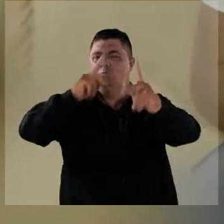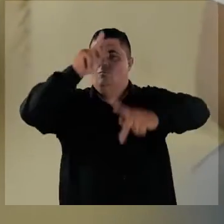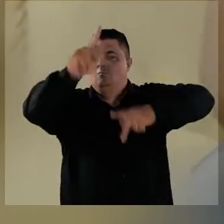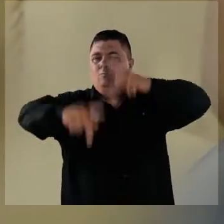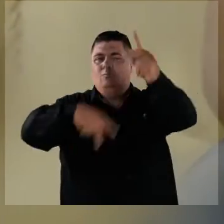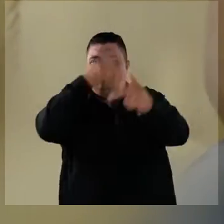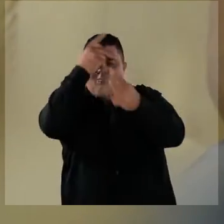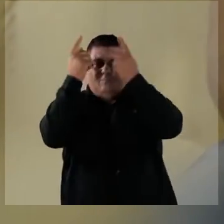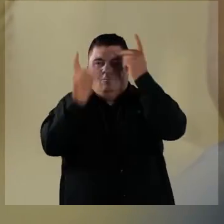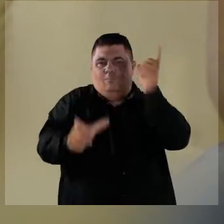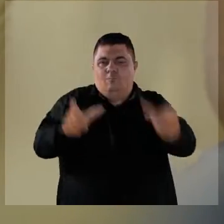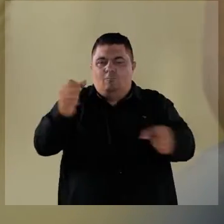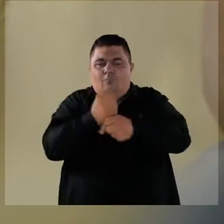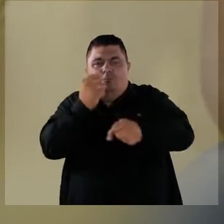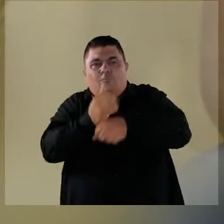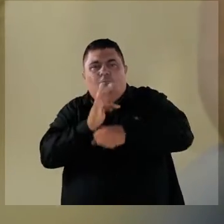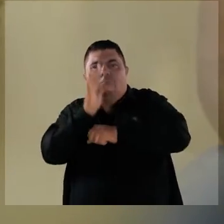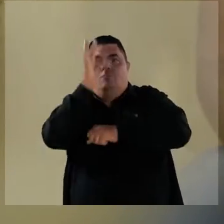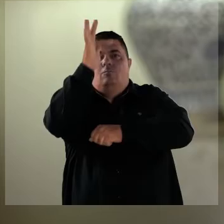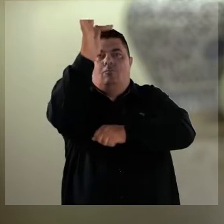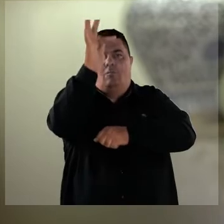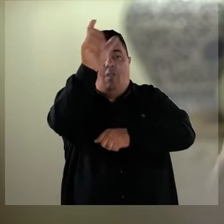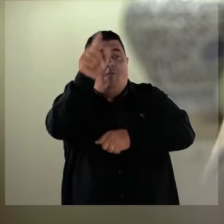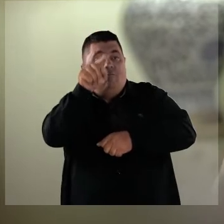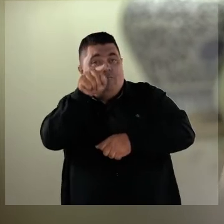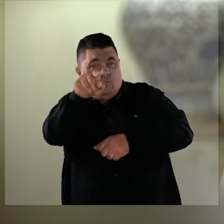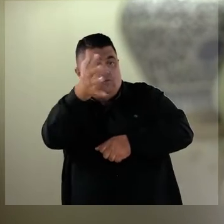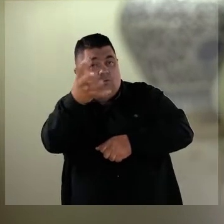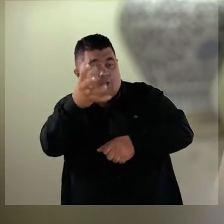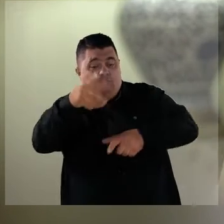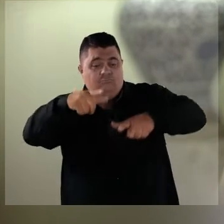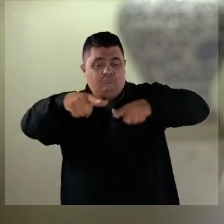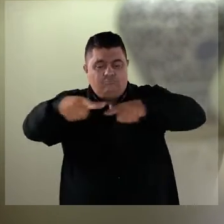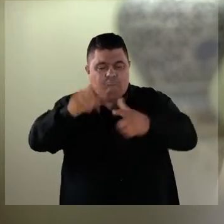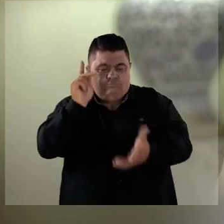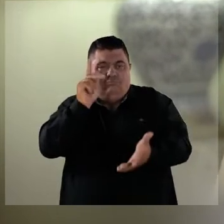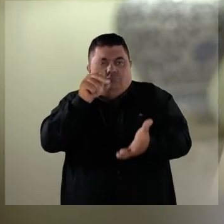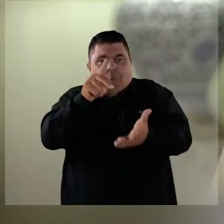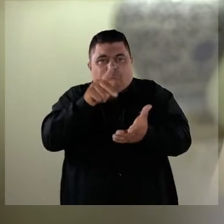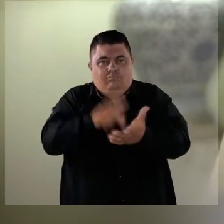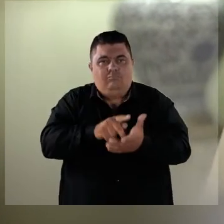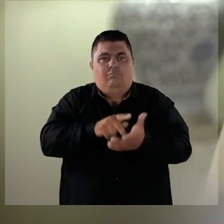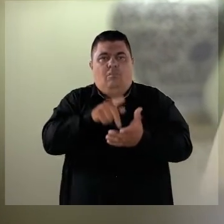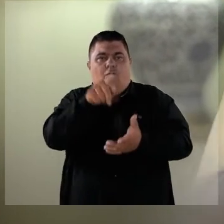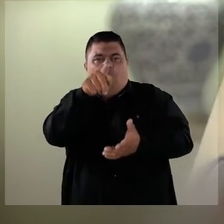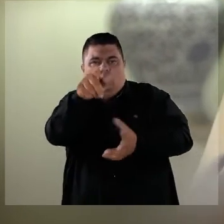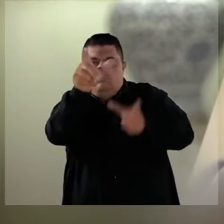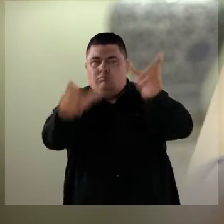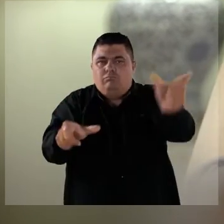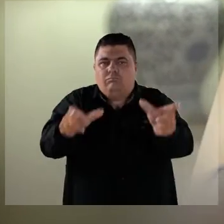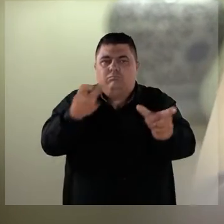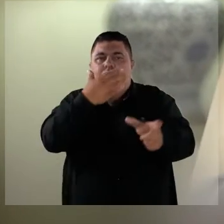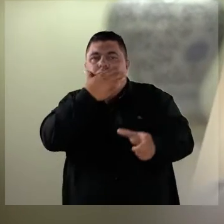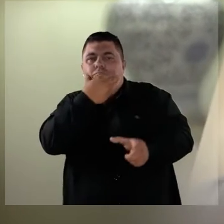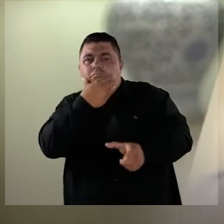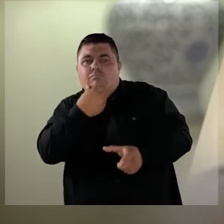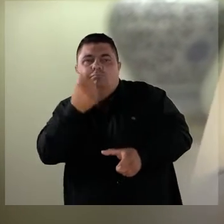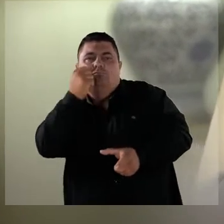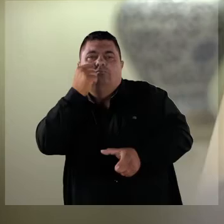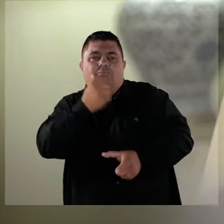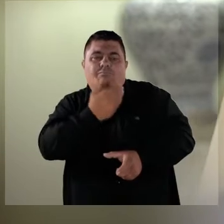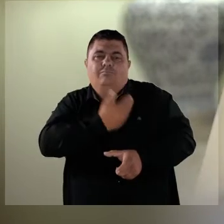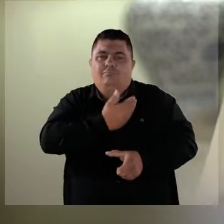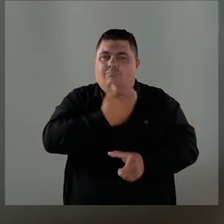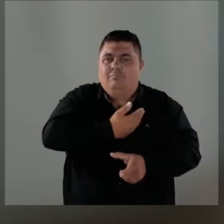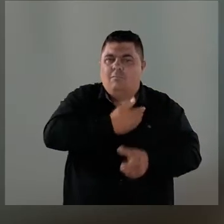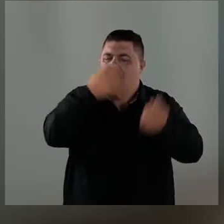toda essa gente que constrói um futuro. É para você que eu quero trabalhar. Você, minha amiga e